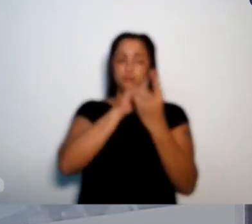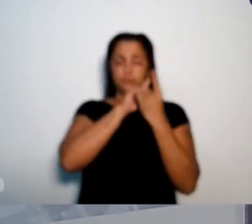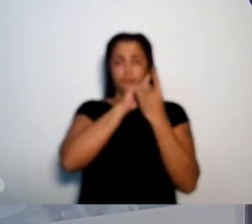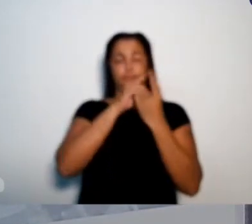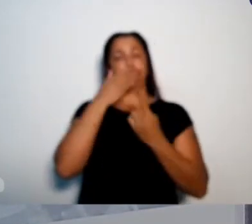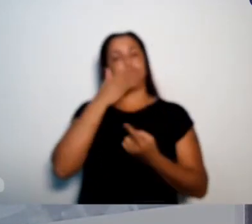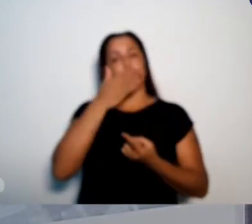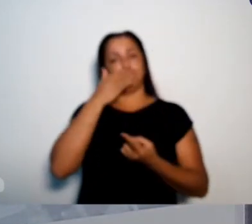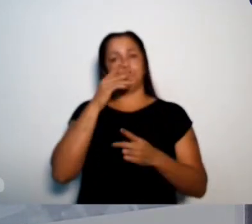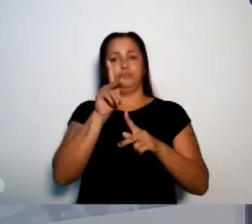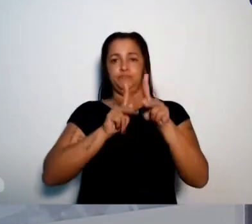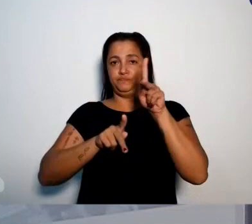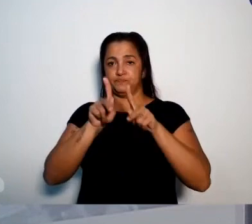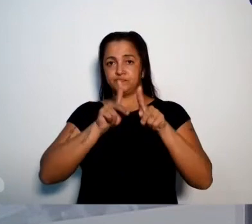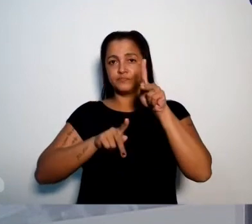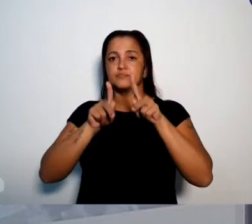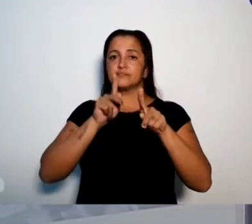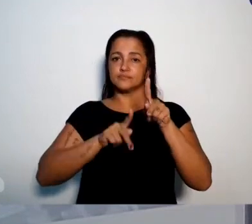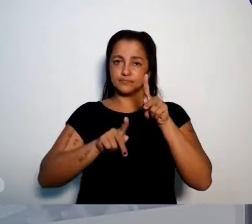população. Eu apresentei